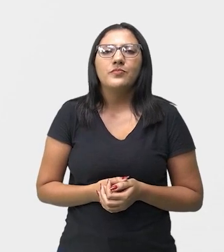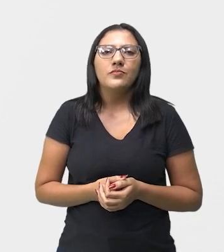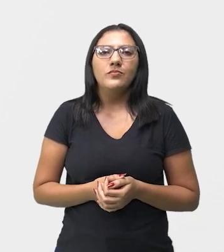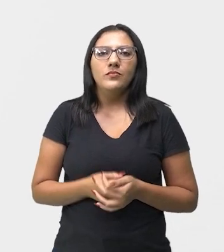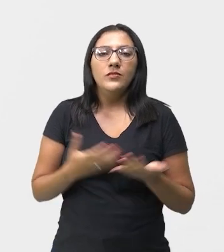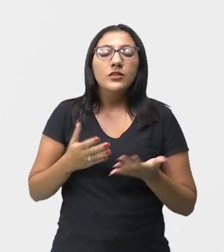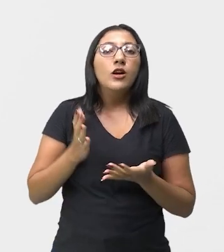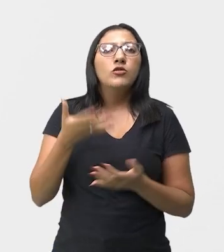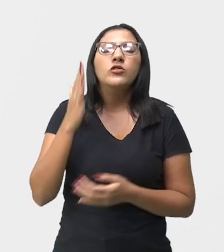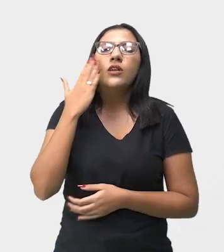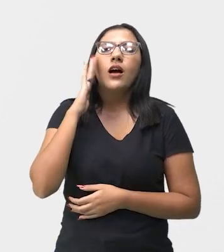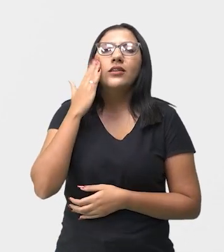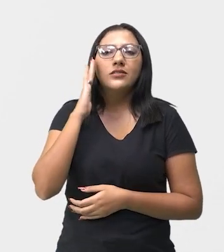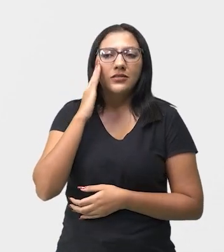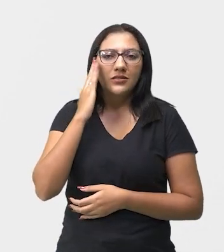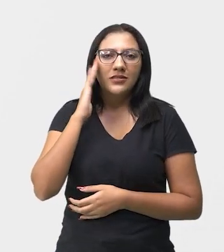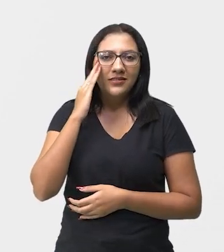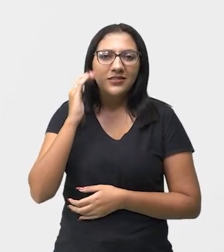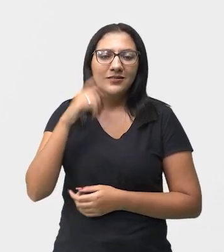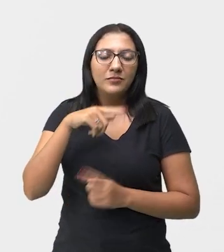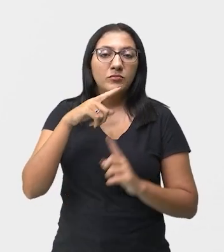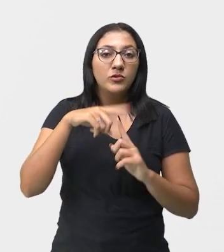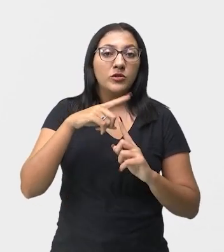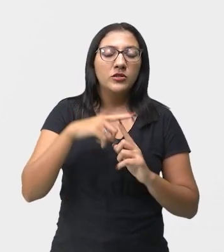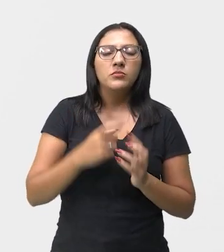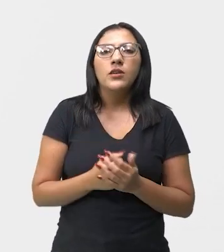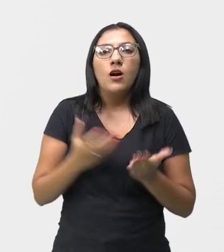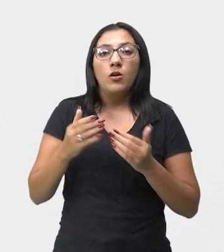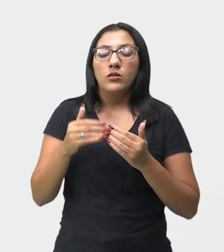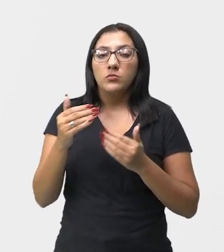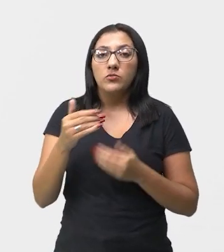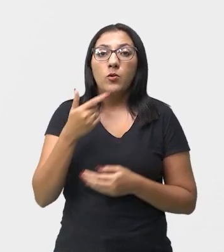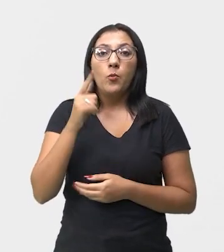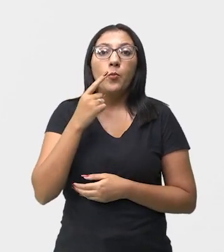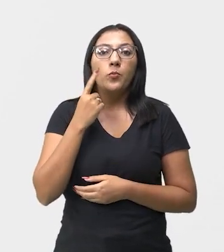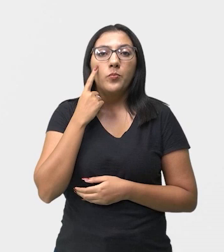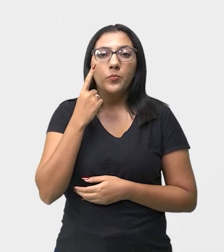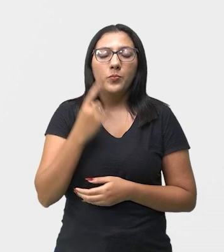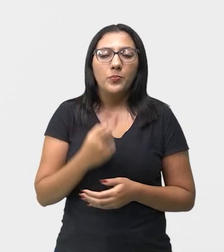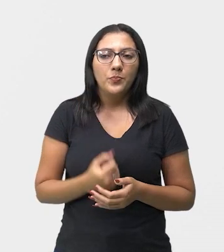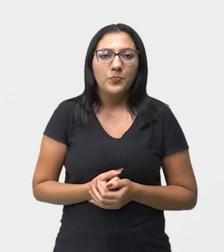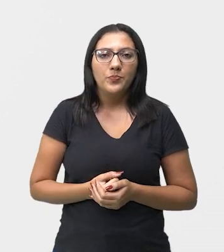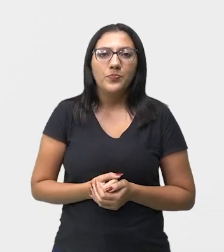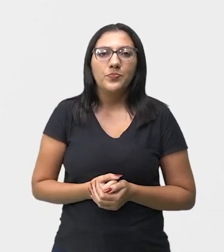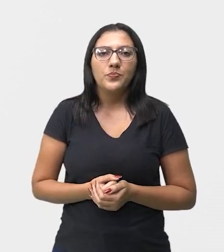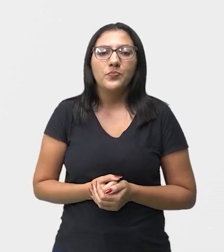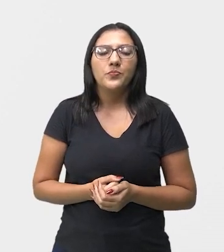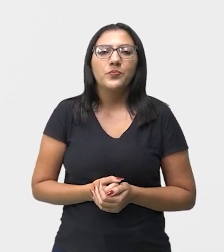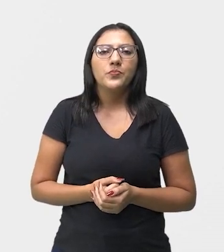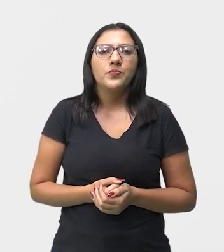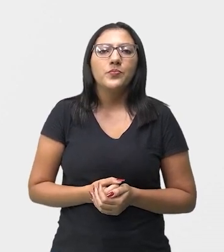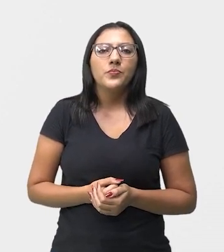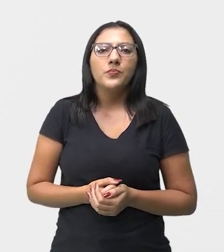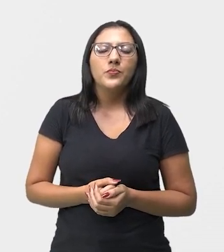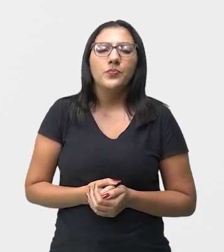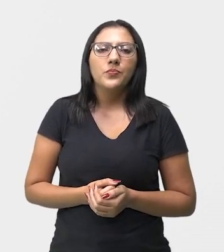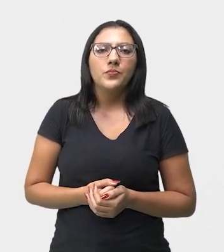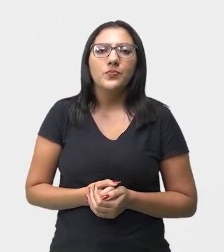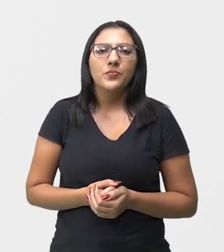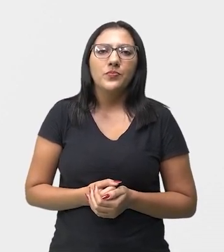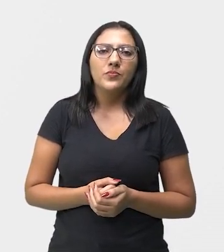lá. Esse tipo de texto pode ser constituído por textos escritos, não é?